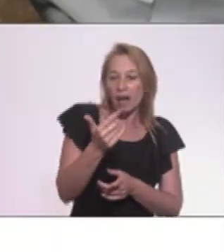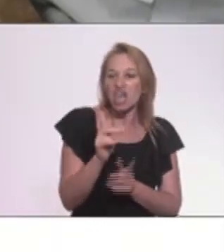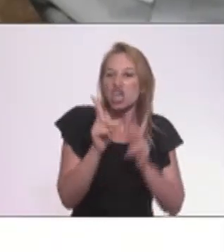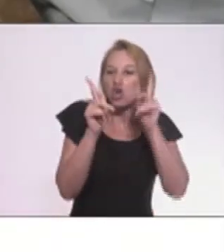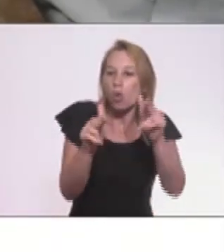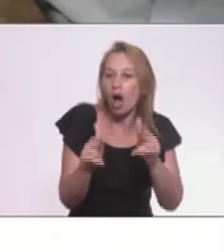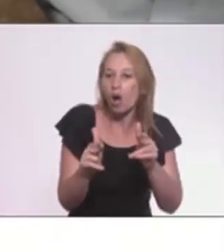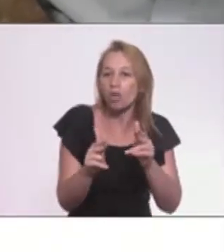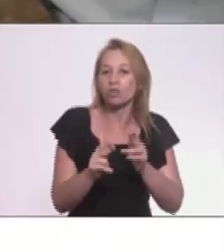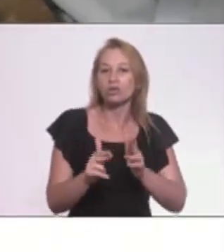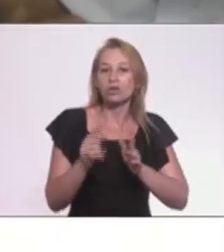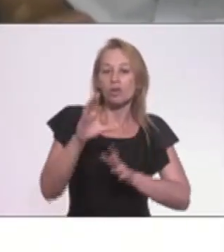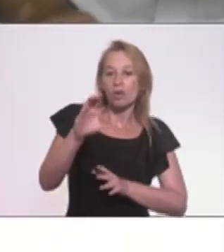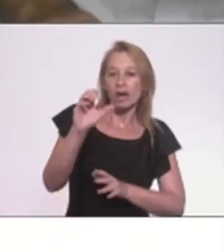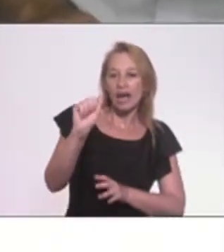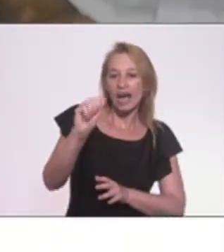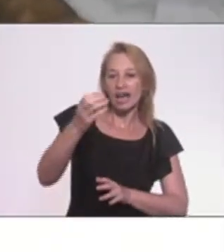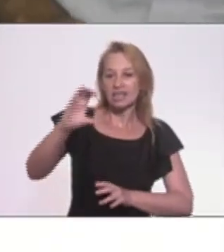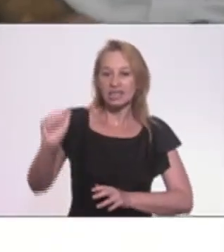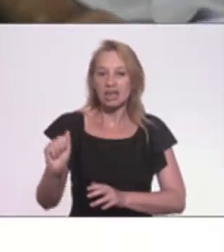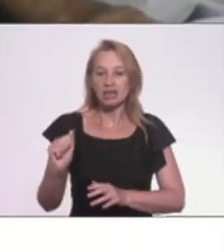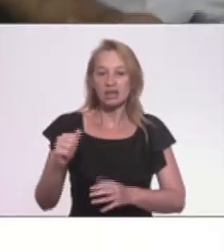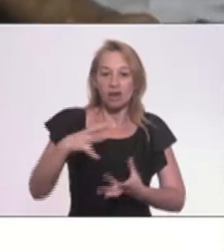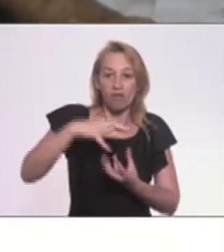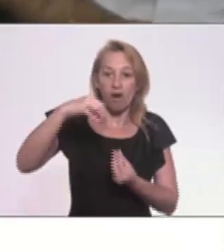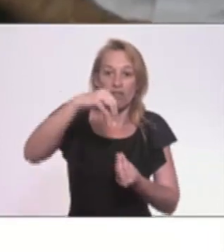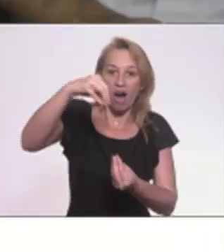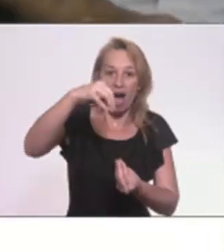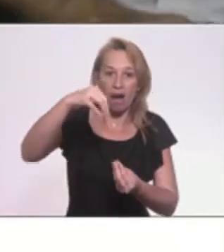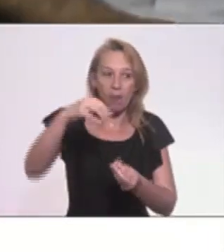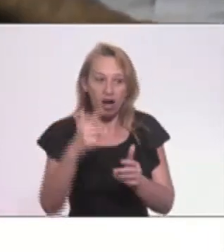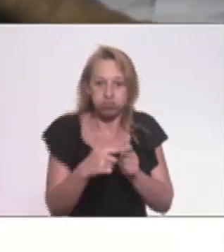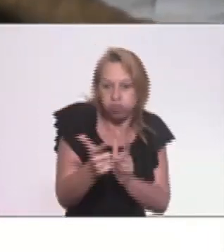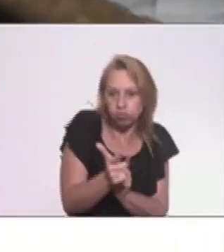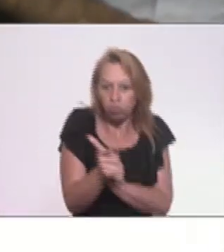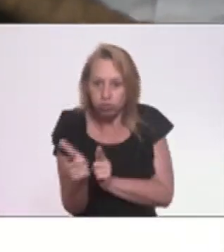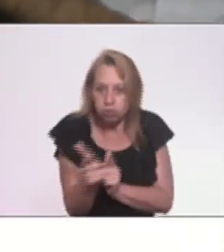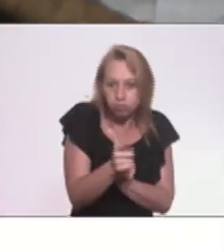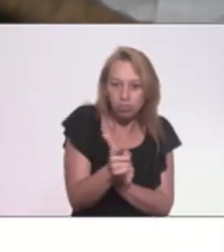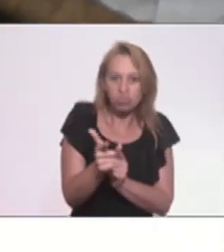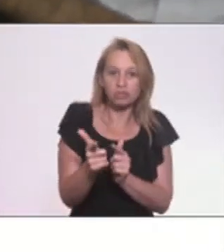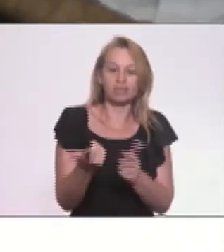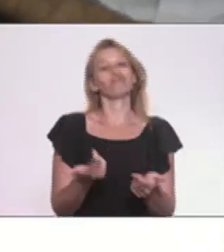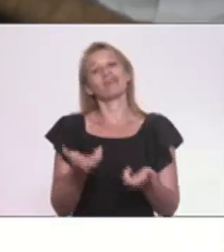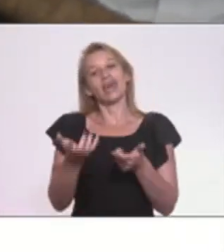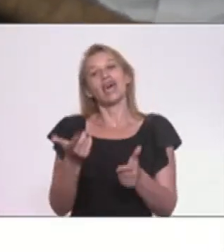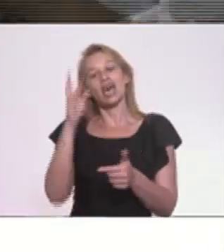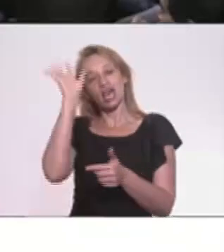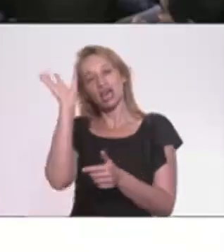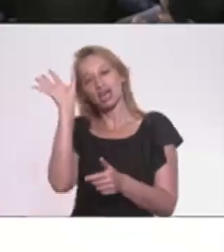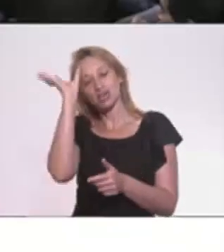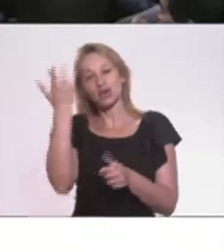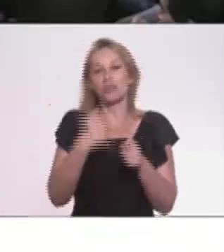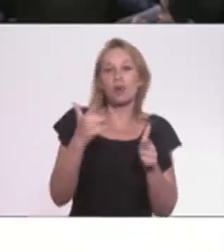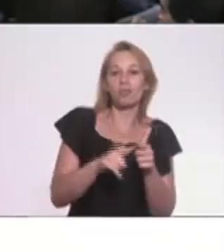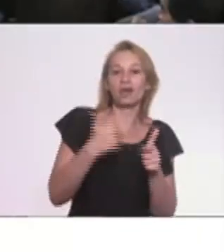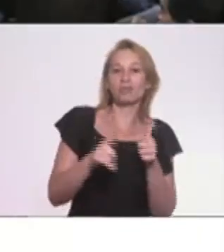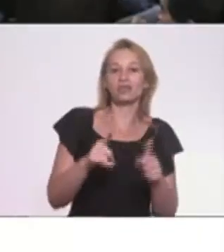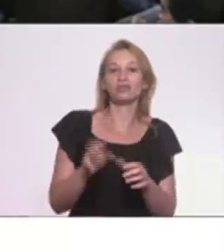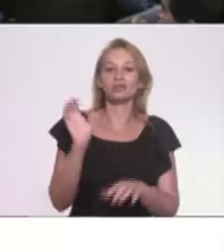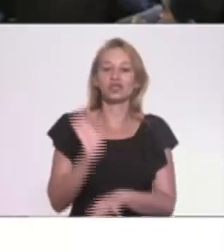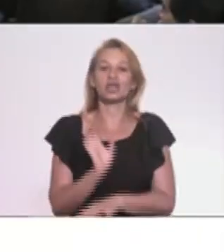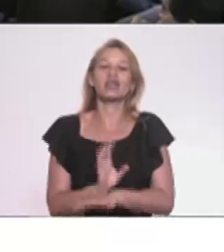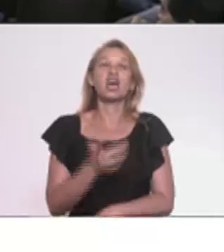caça-fantasmas? Se a gente arrumar uma arma daquela, de repente a gente resolve o problema do Estado. Tá bom? Obrigado, presidente. Eu acho que é difícil com uma arma só